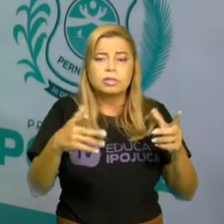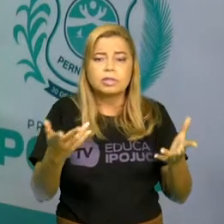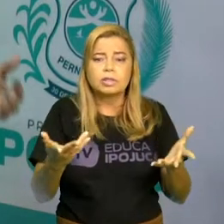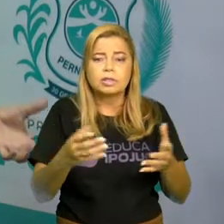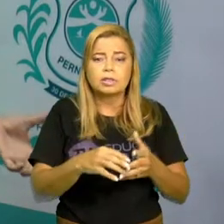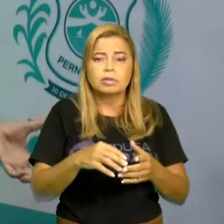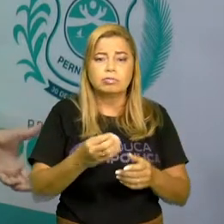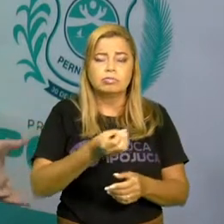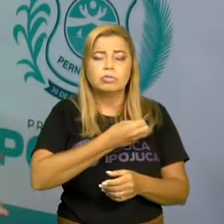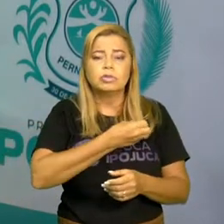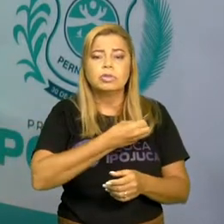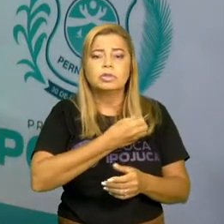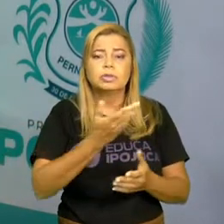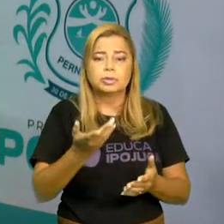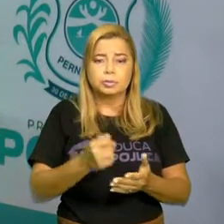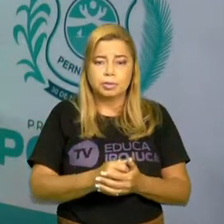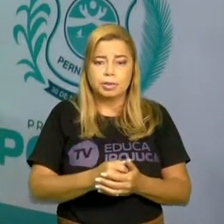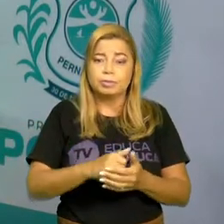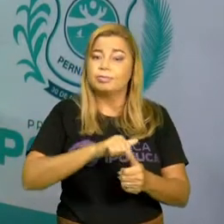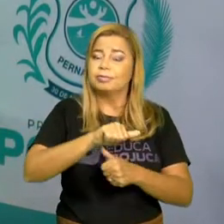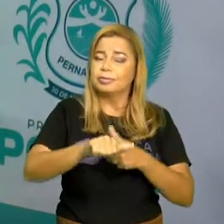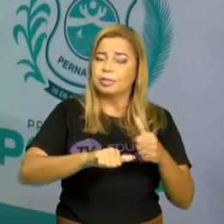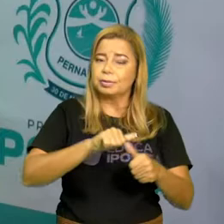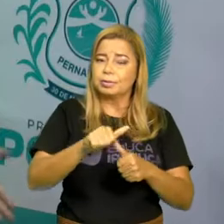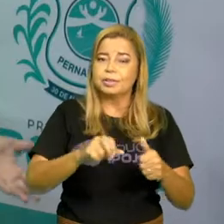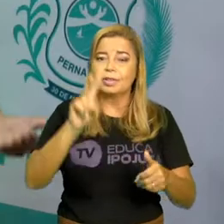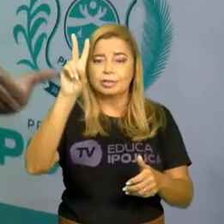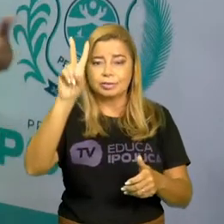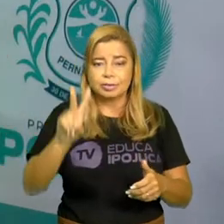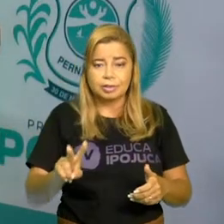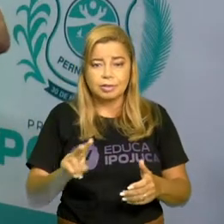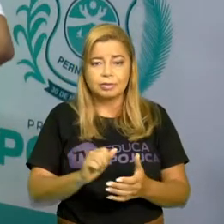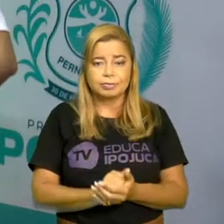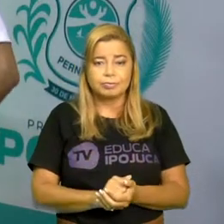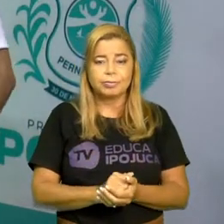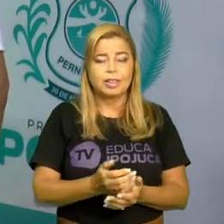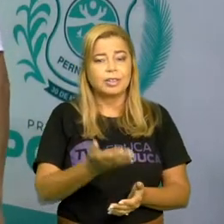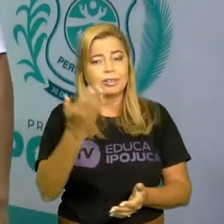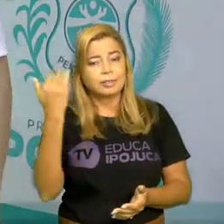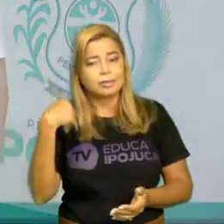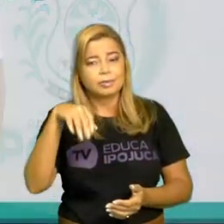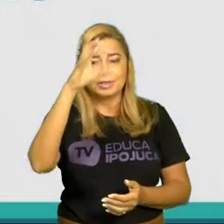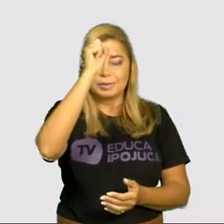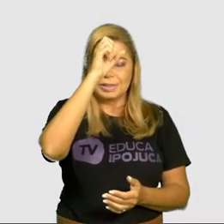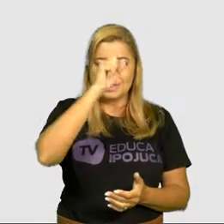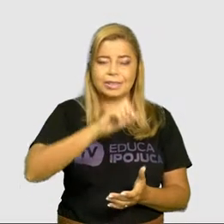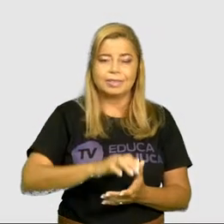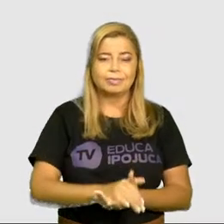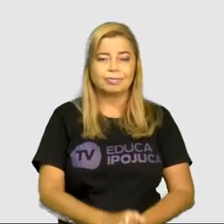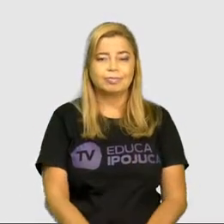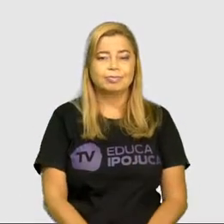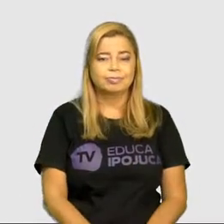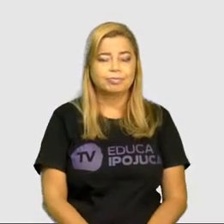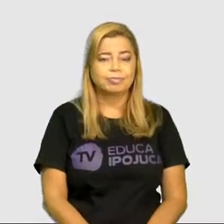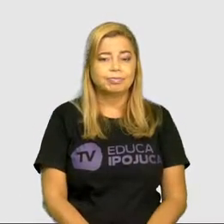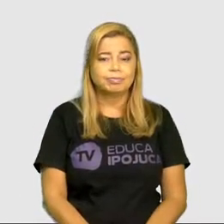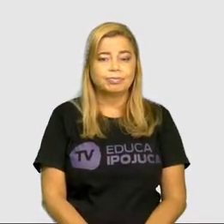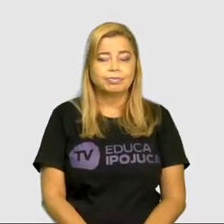ali, eu vou entender que ele vai mudar o valor. Vamos entender um pouco mais?